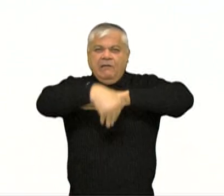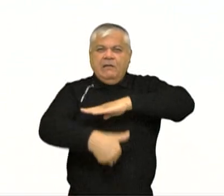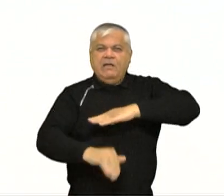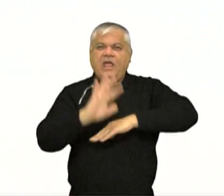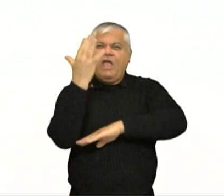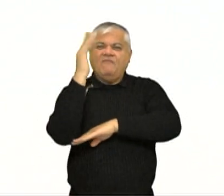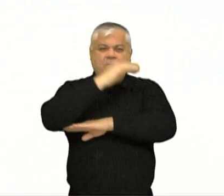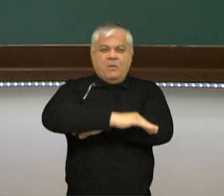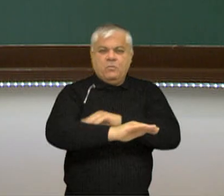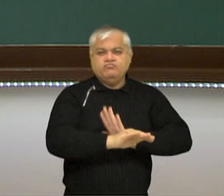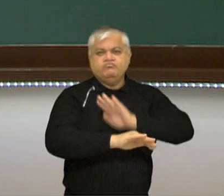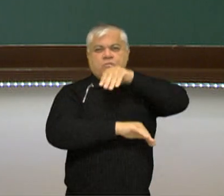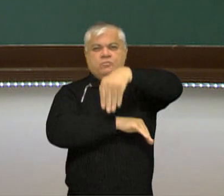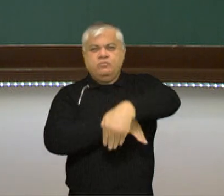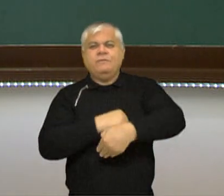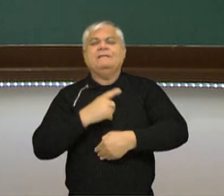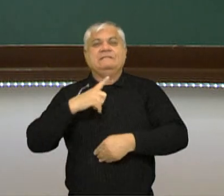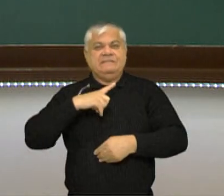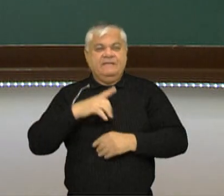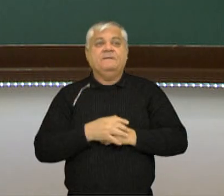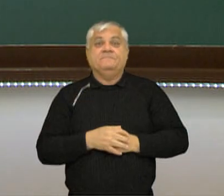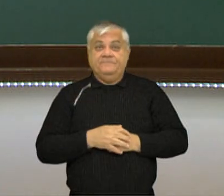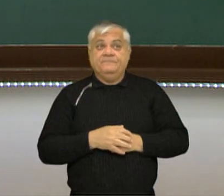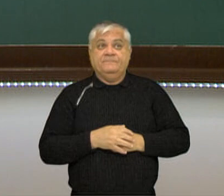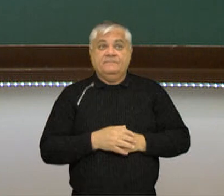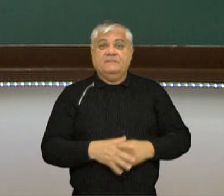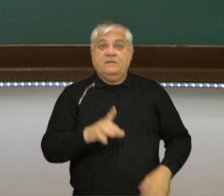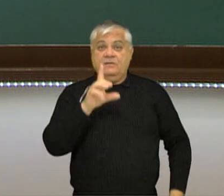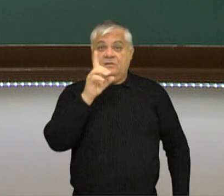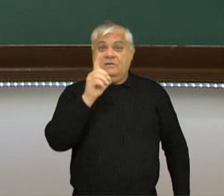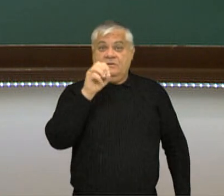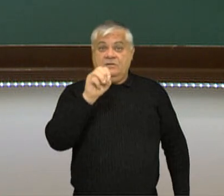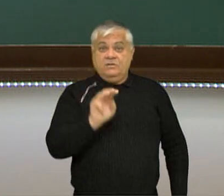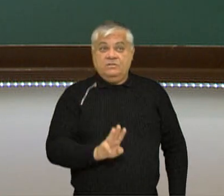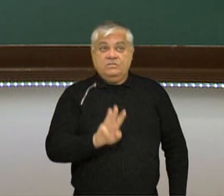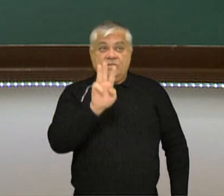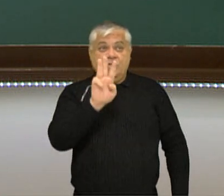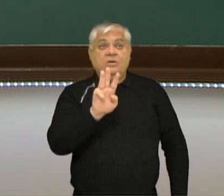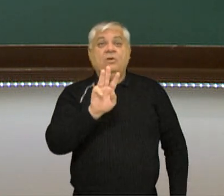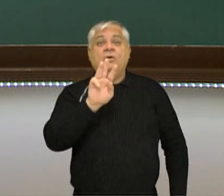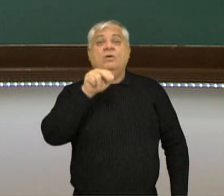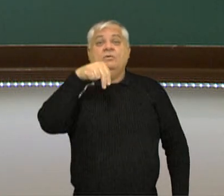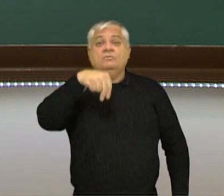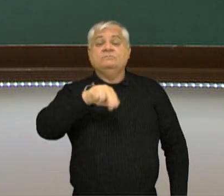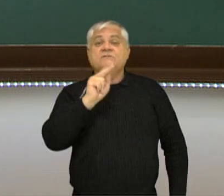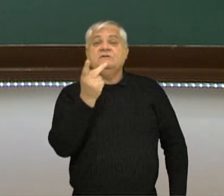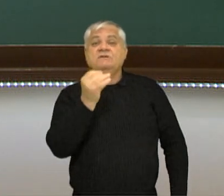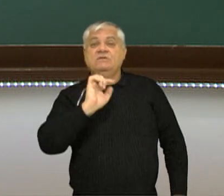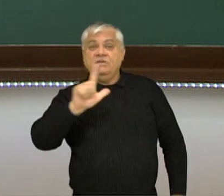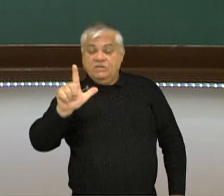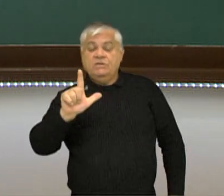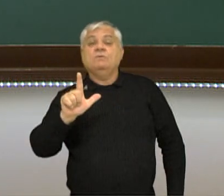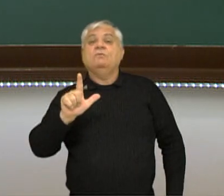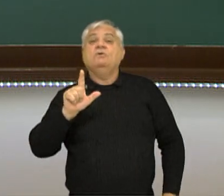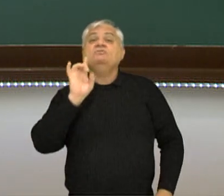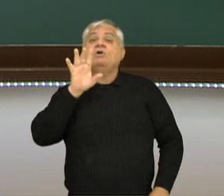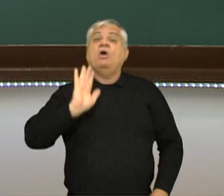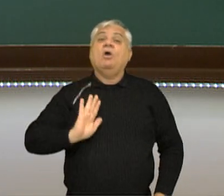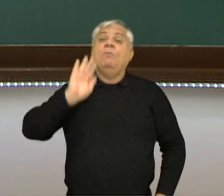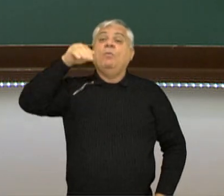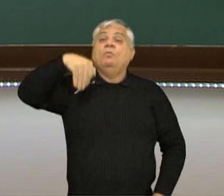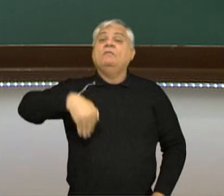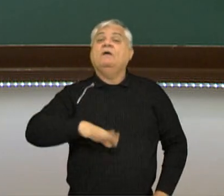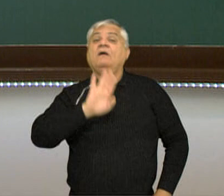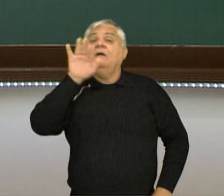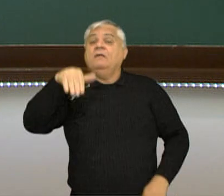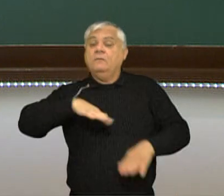coisa interessante do downhill, o downhill é uma prova que não acontece só nas montanhas. O downhill original é a descida de